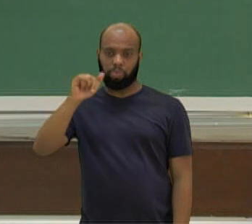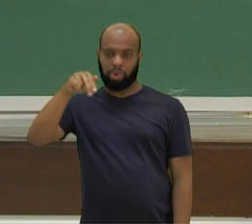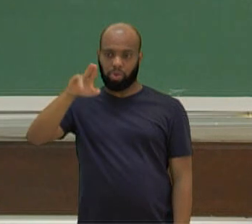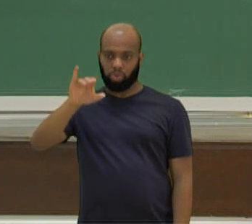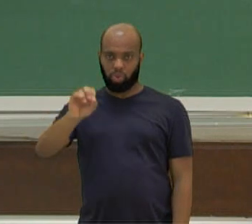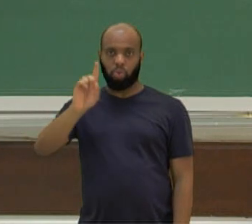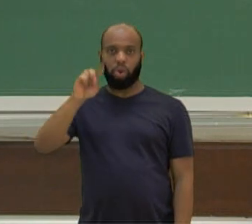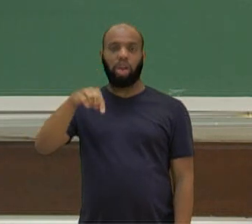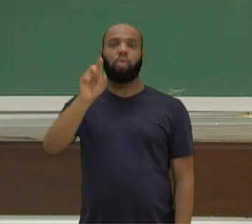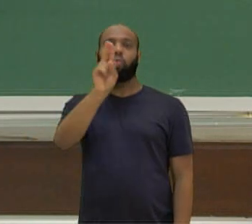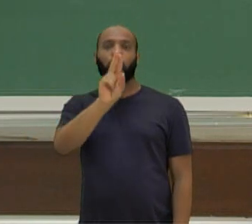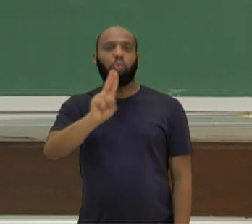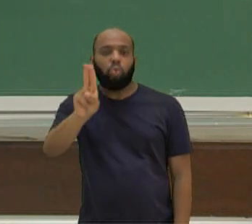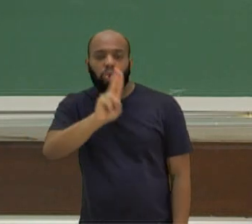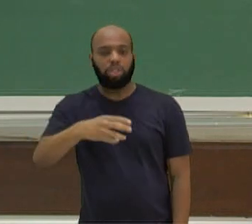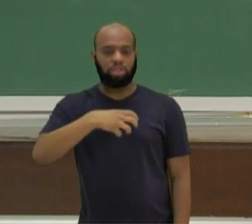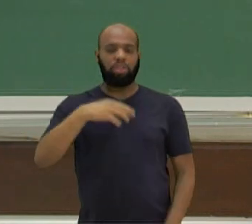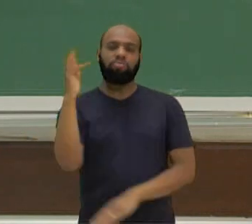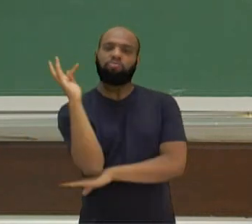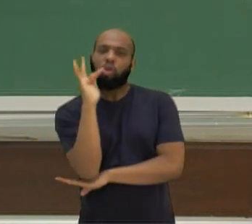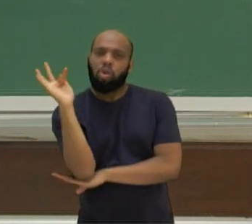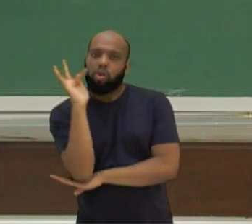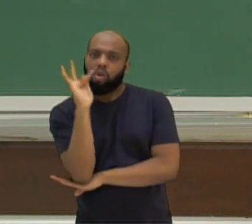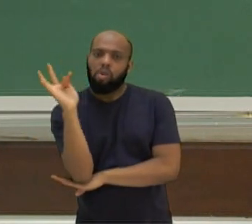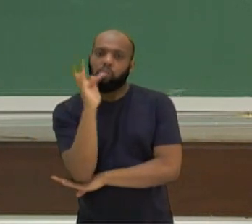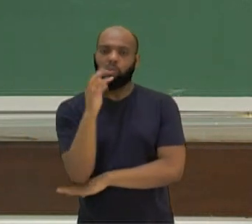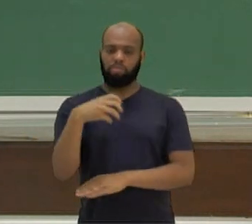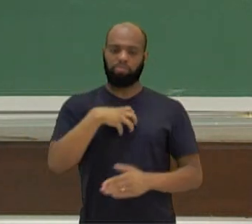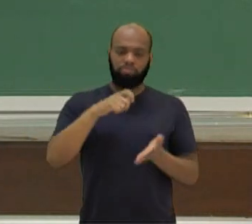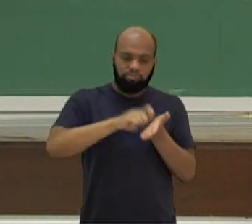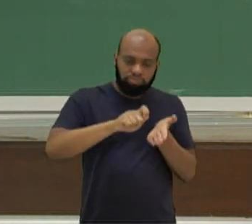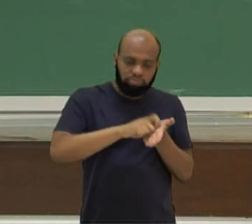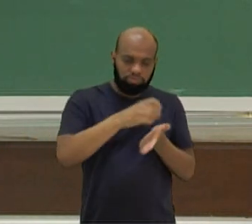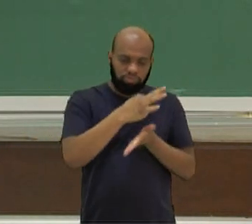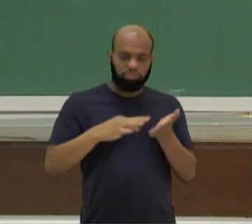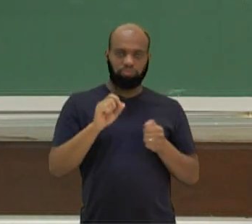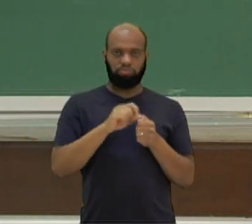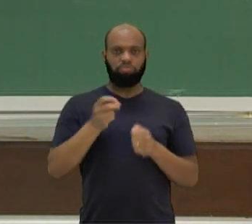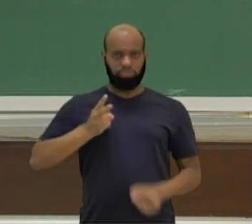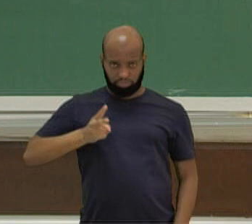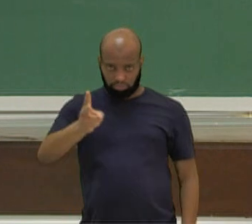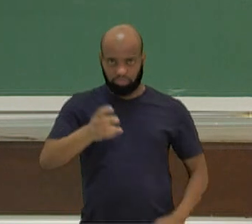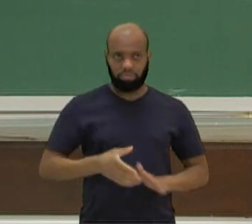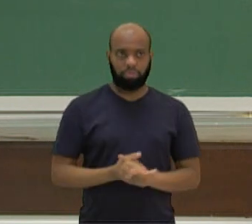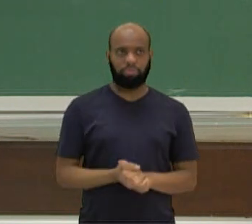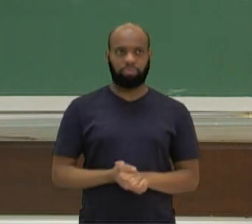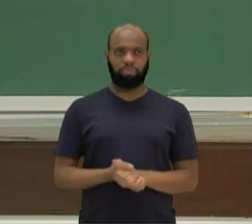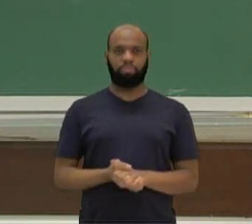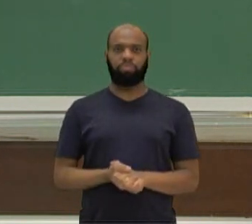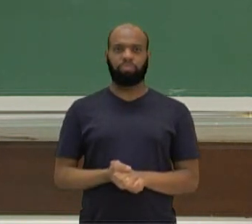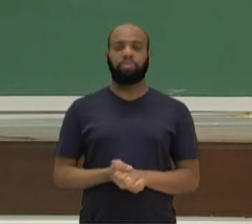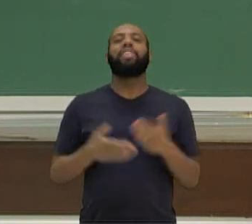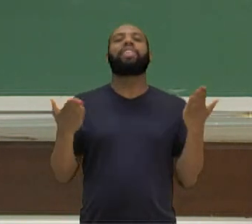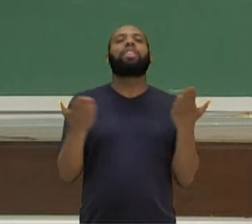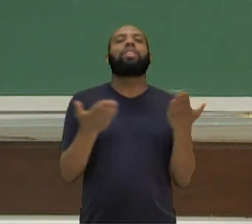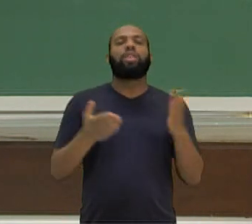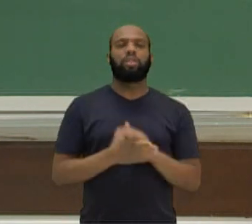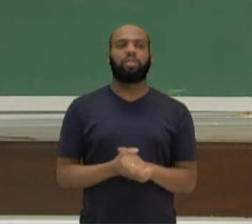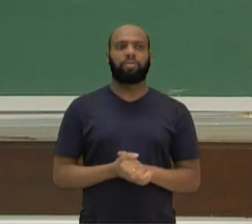é um uso formal que o autor fez, ok? Vamos seguir? E